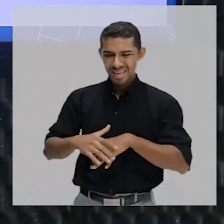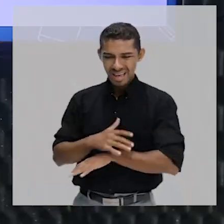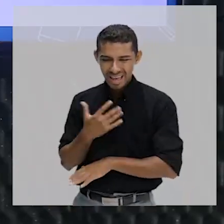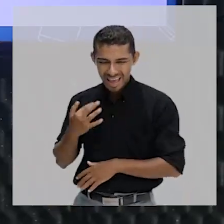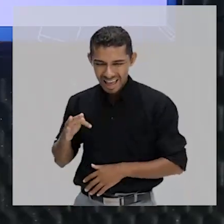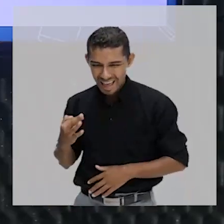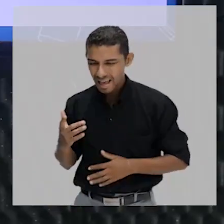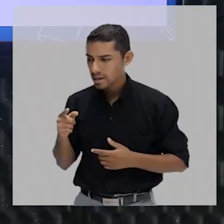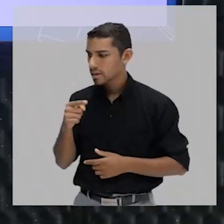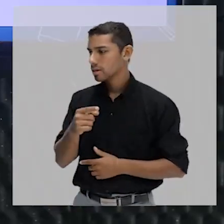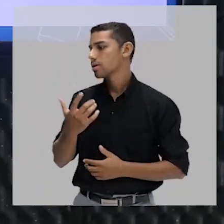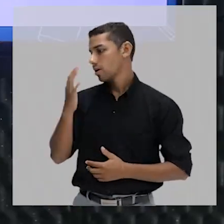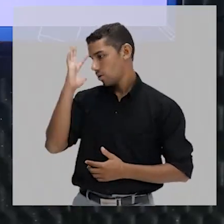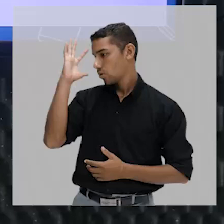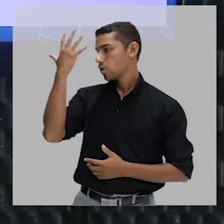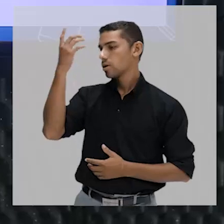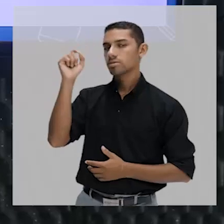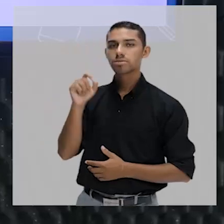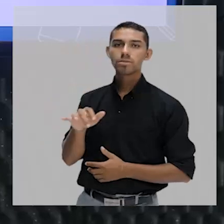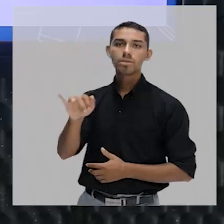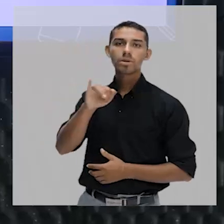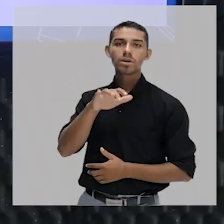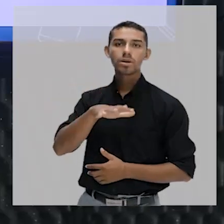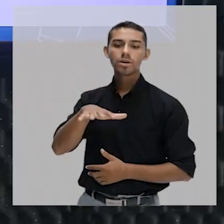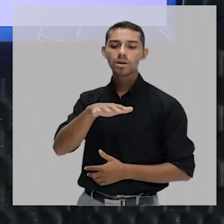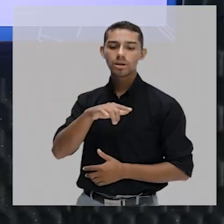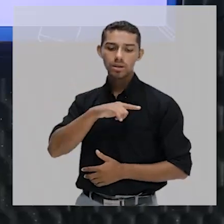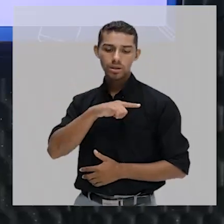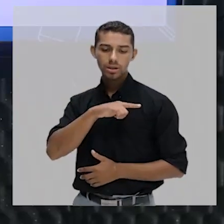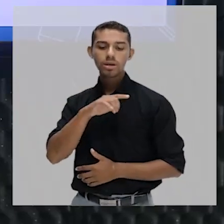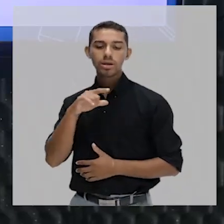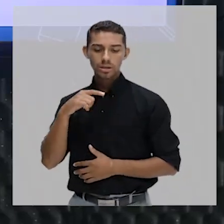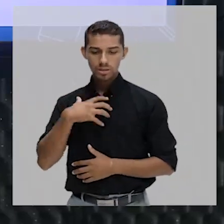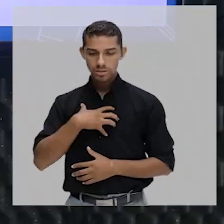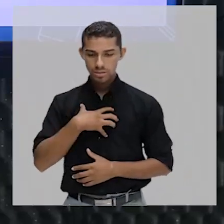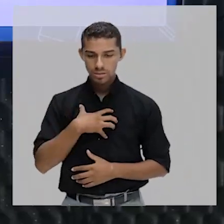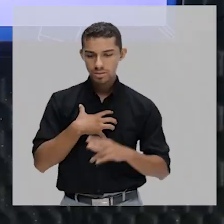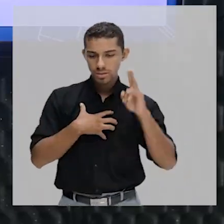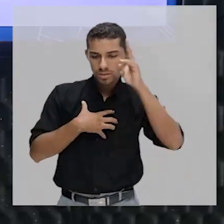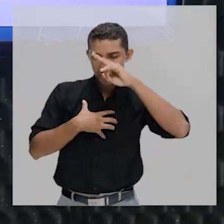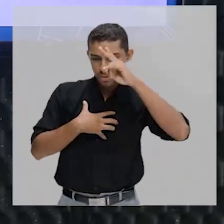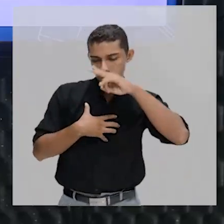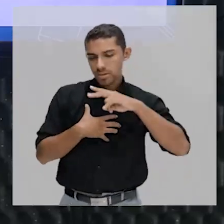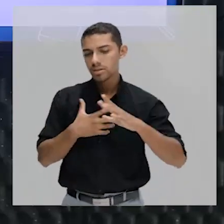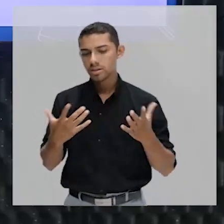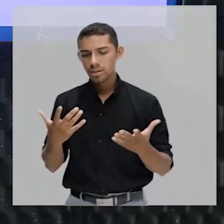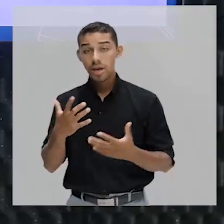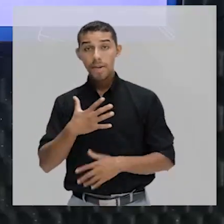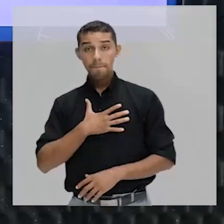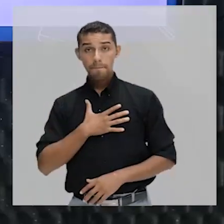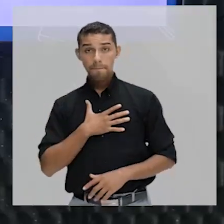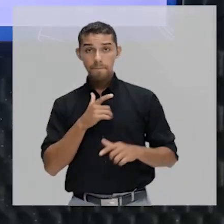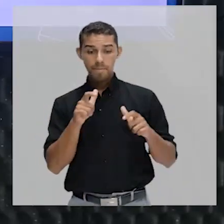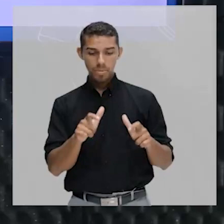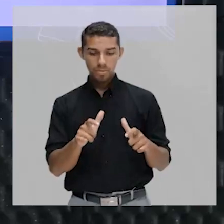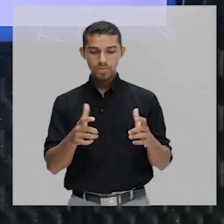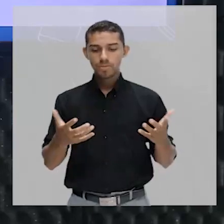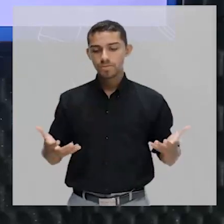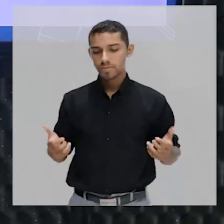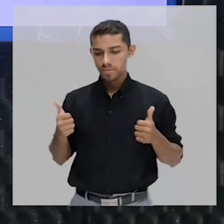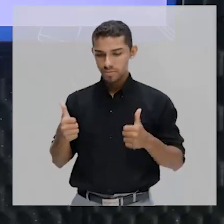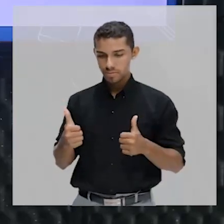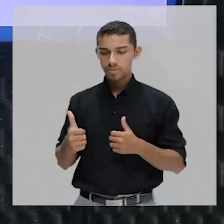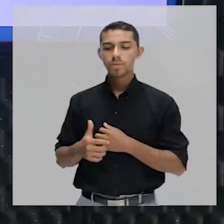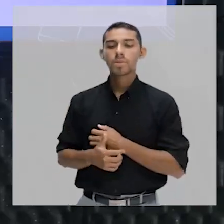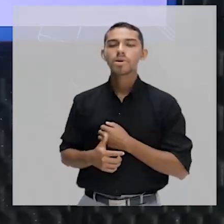Isso acontece. Veja que existe um sentimento ali de pertencimento, de lembrança. Isso é lugar, é o chamado meu lugar, tá certo? E